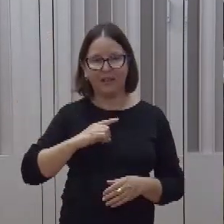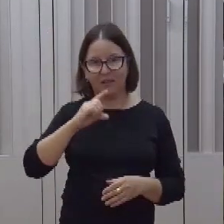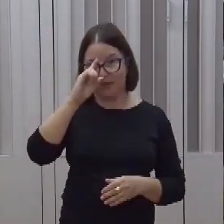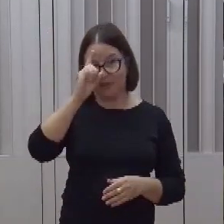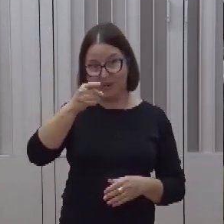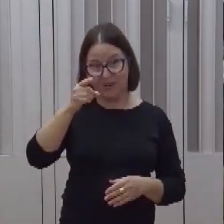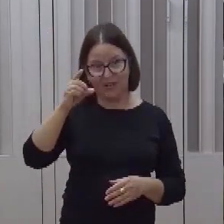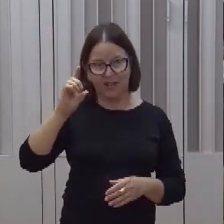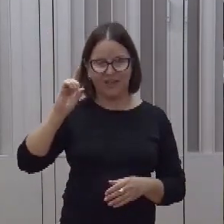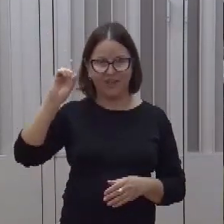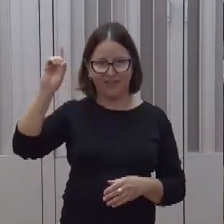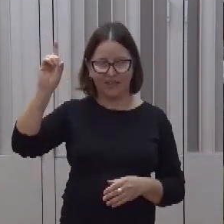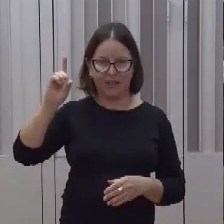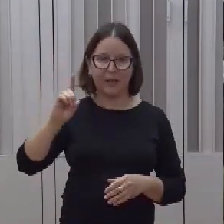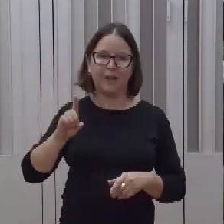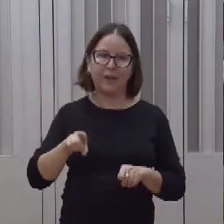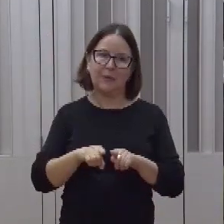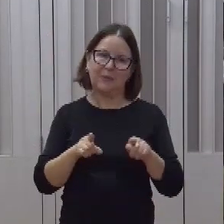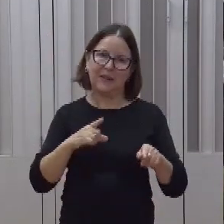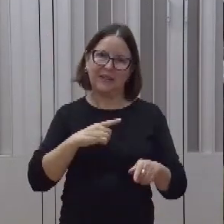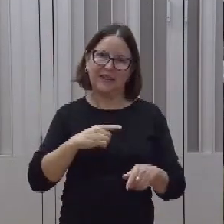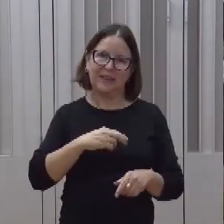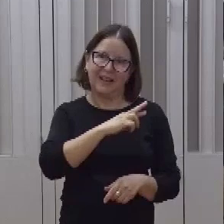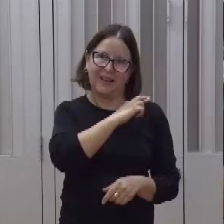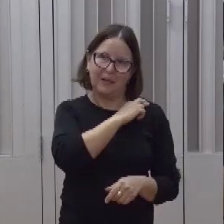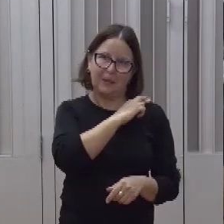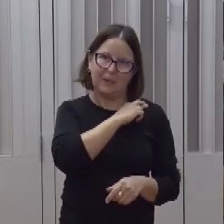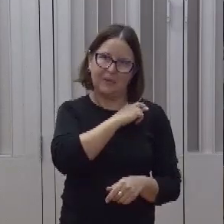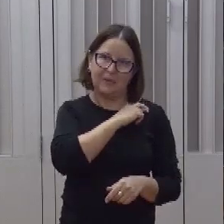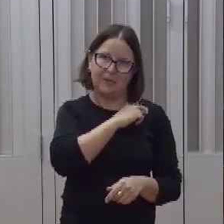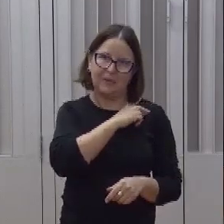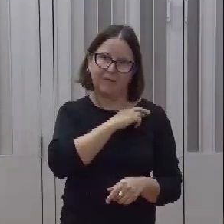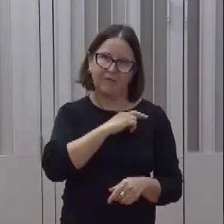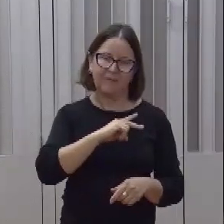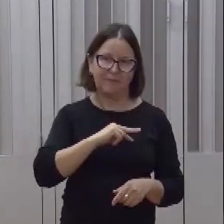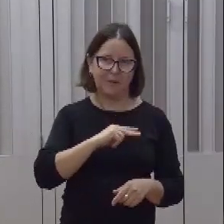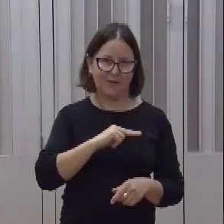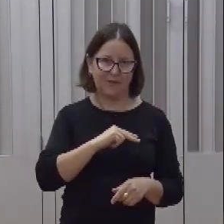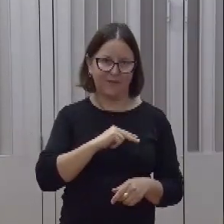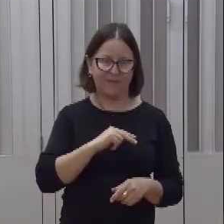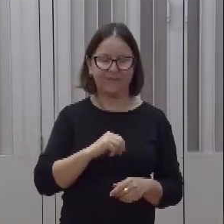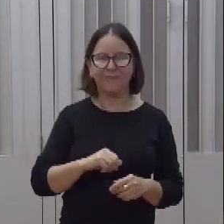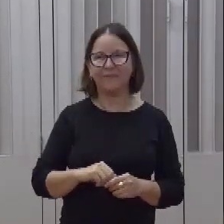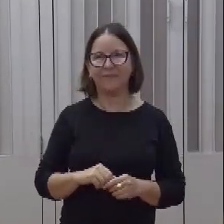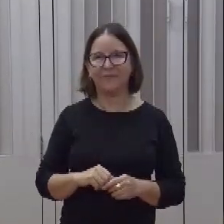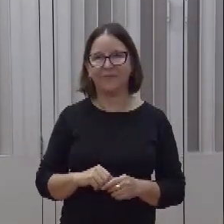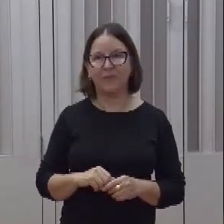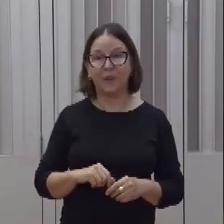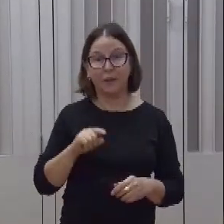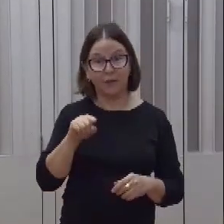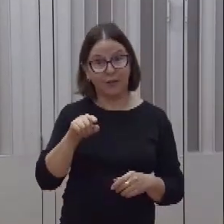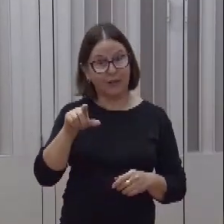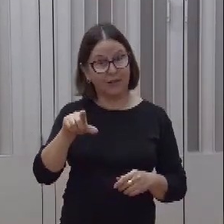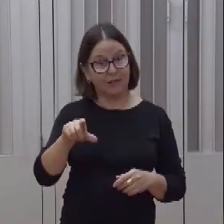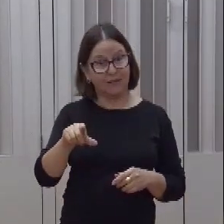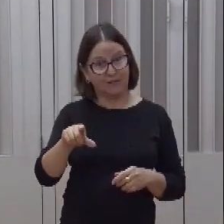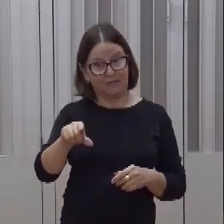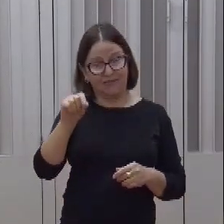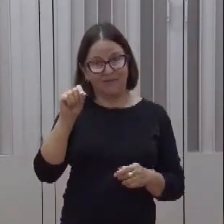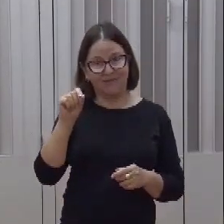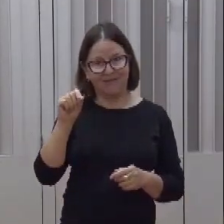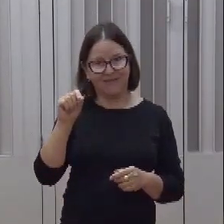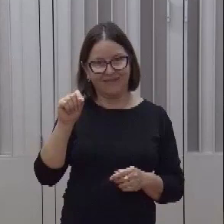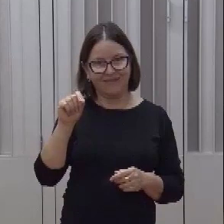uma responsabilidade de cada um de nós. Você tomou uma